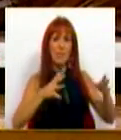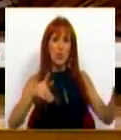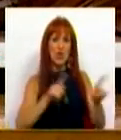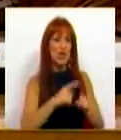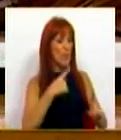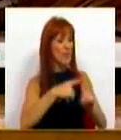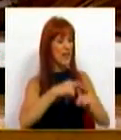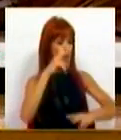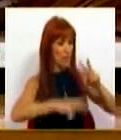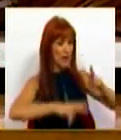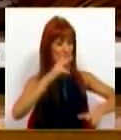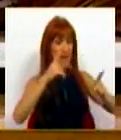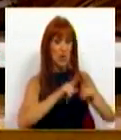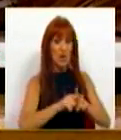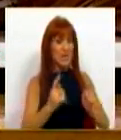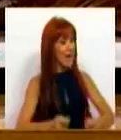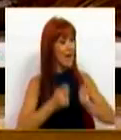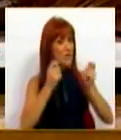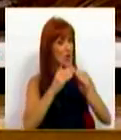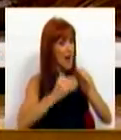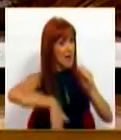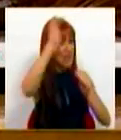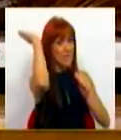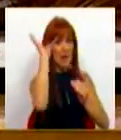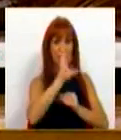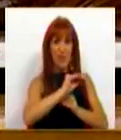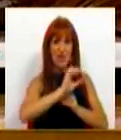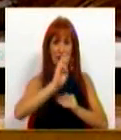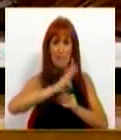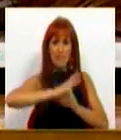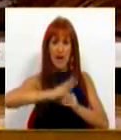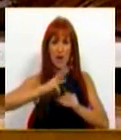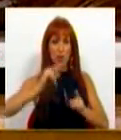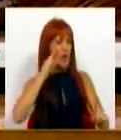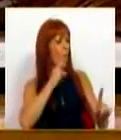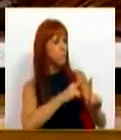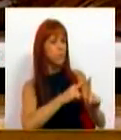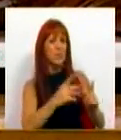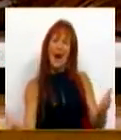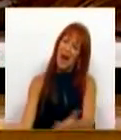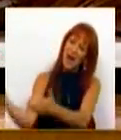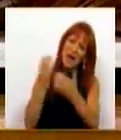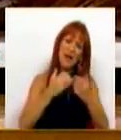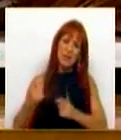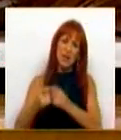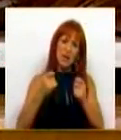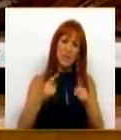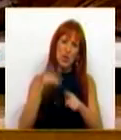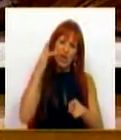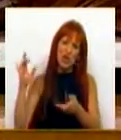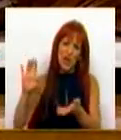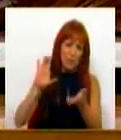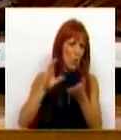dos benefícios fiscais para investimentos acima de 10 milhões de euros, visando a captação de investimento direto